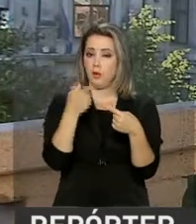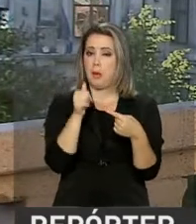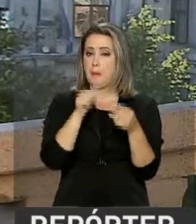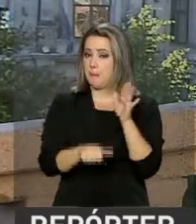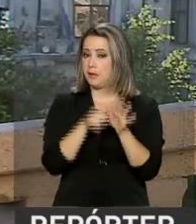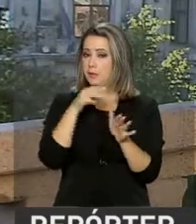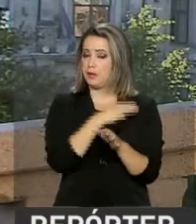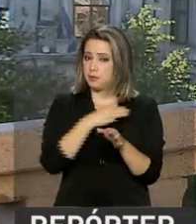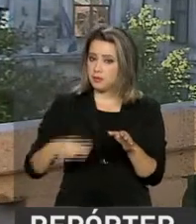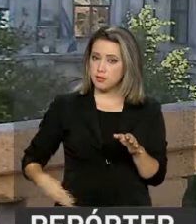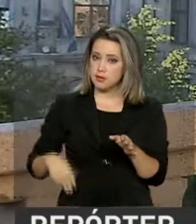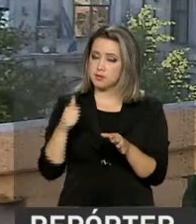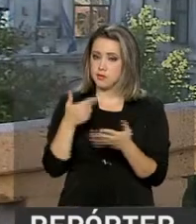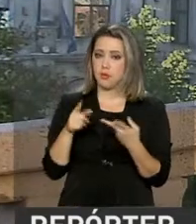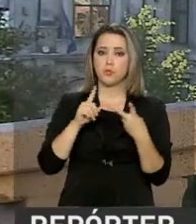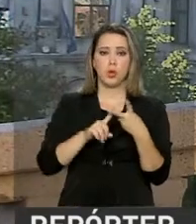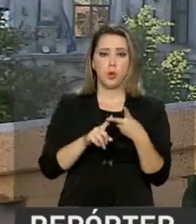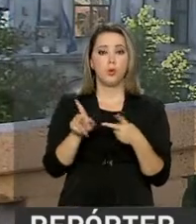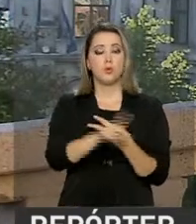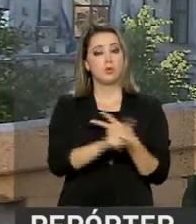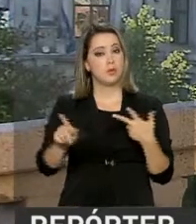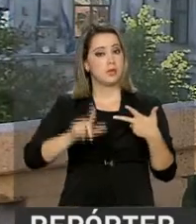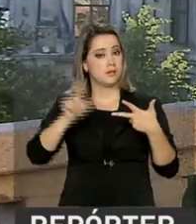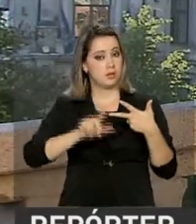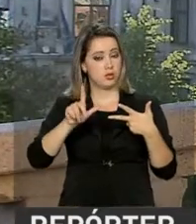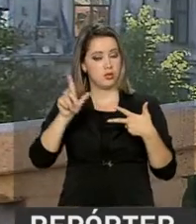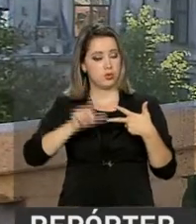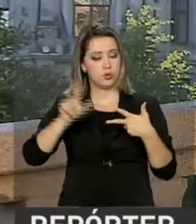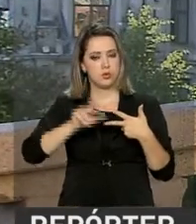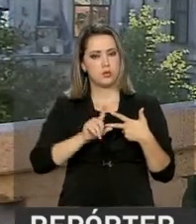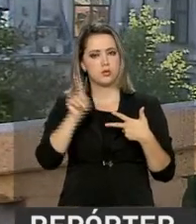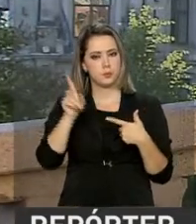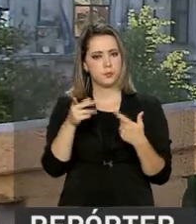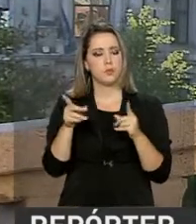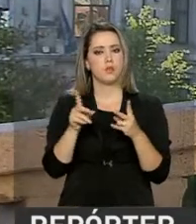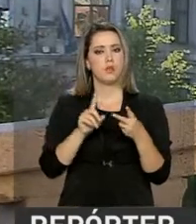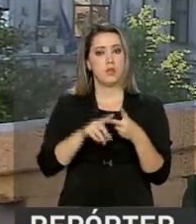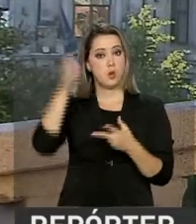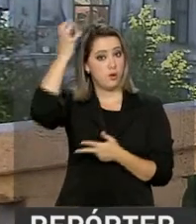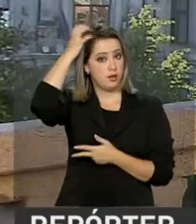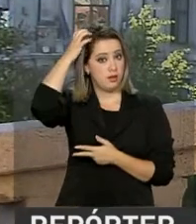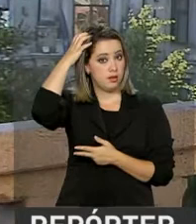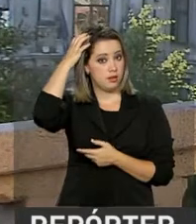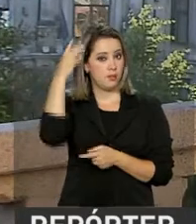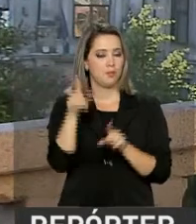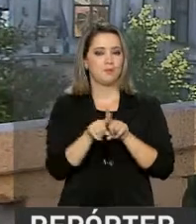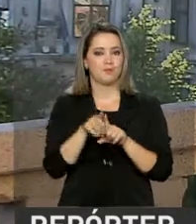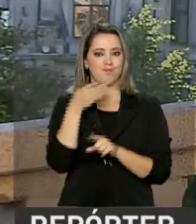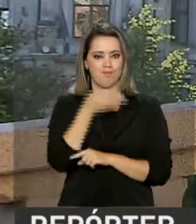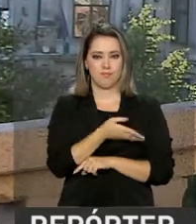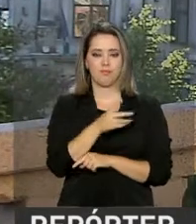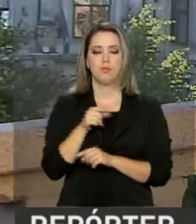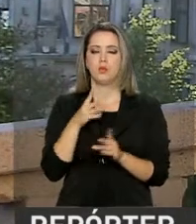erna solberg o presidente do parlamento norueguês conector mini 100e o rei harald 5º nesses encontros